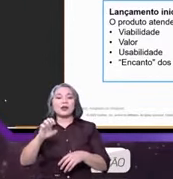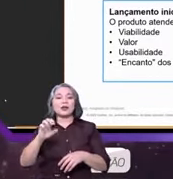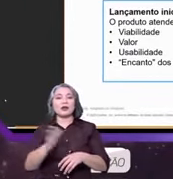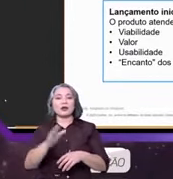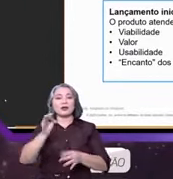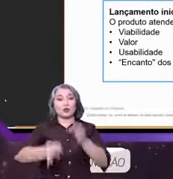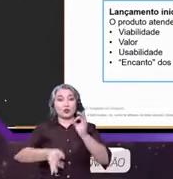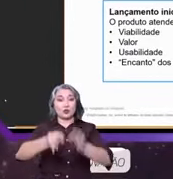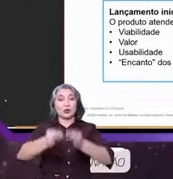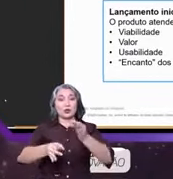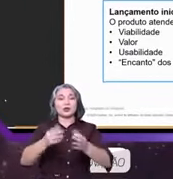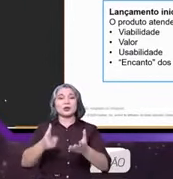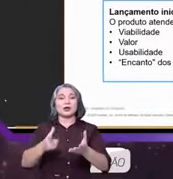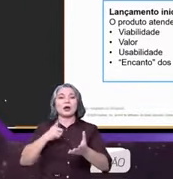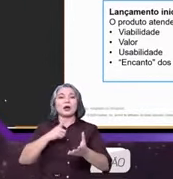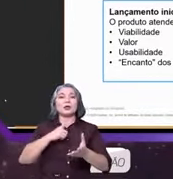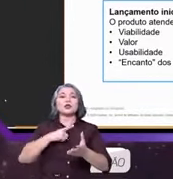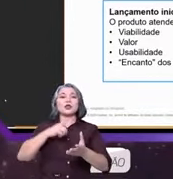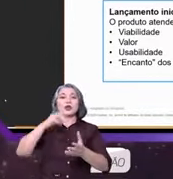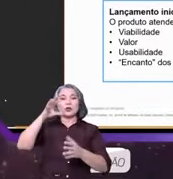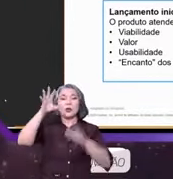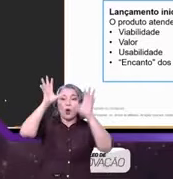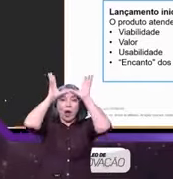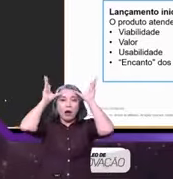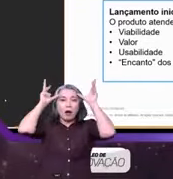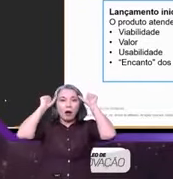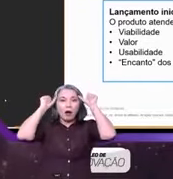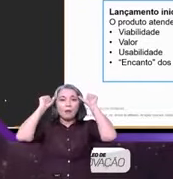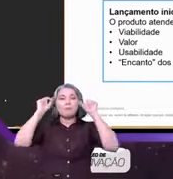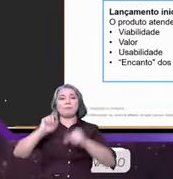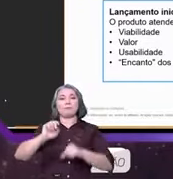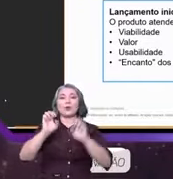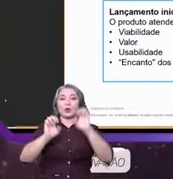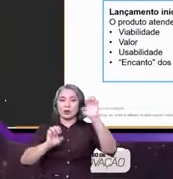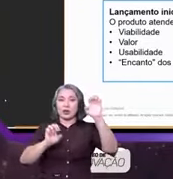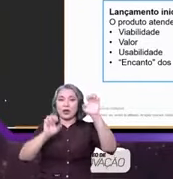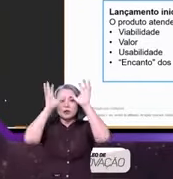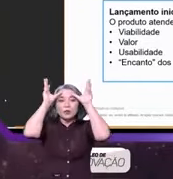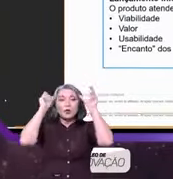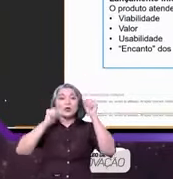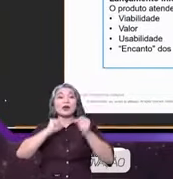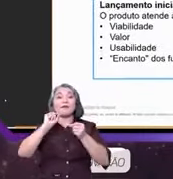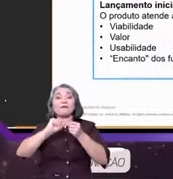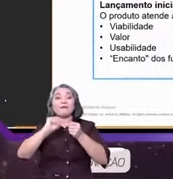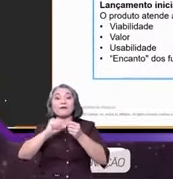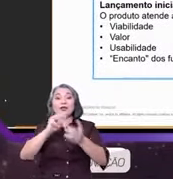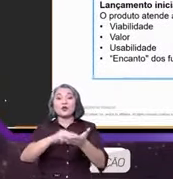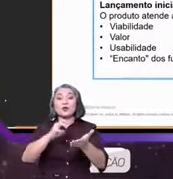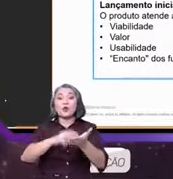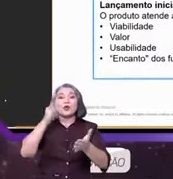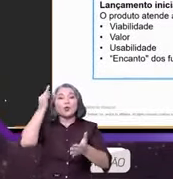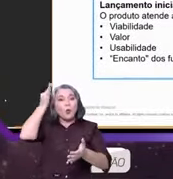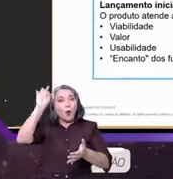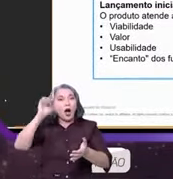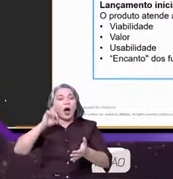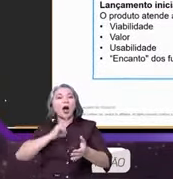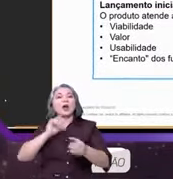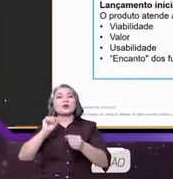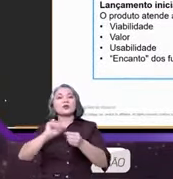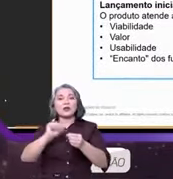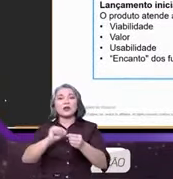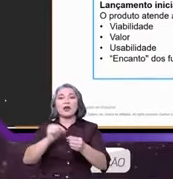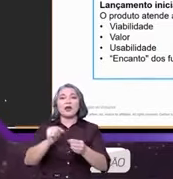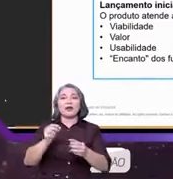juíza do Amazonas, onde ela utilizou uma metodologia ágil, que é a utilização de